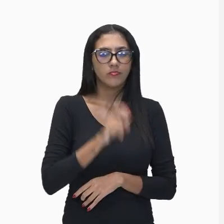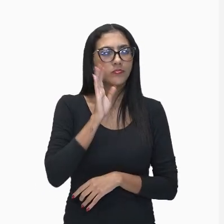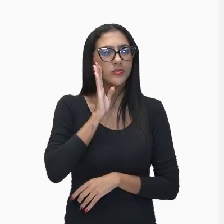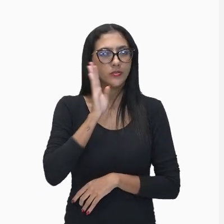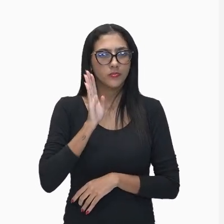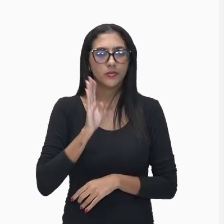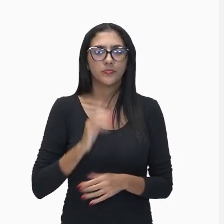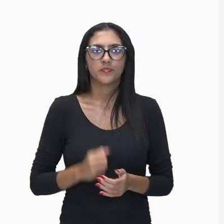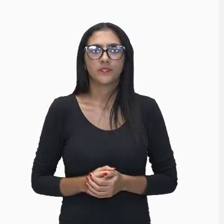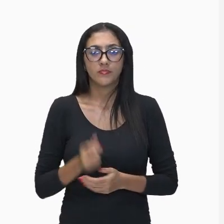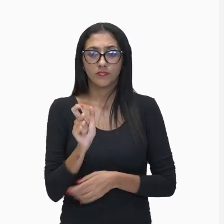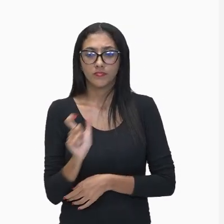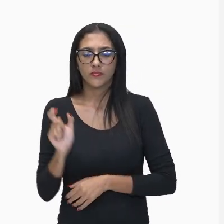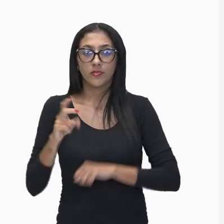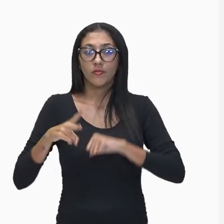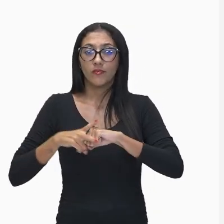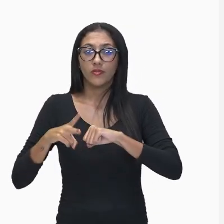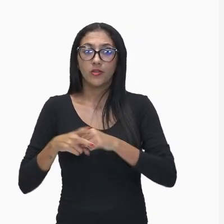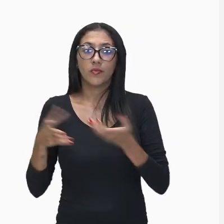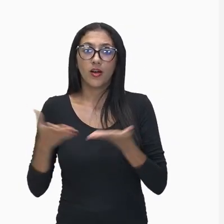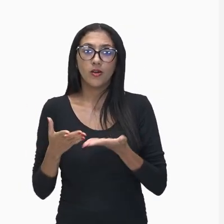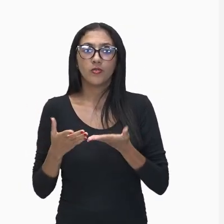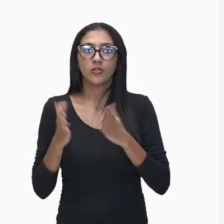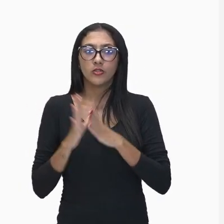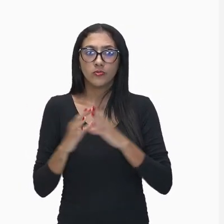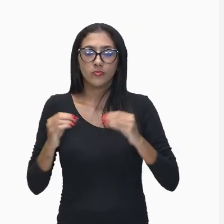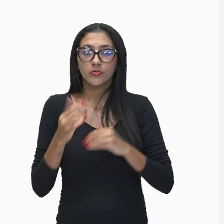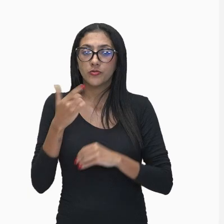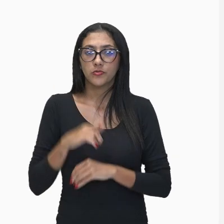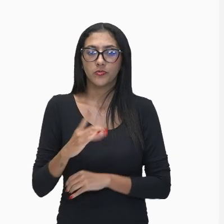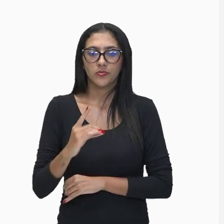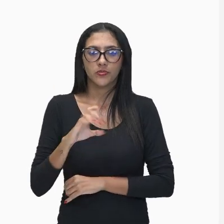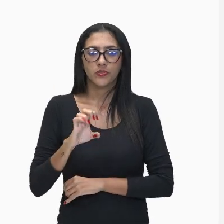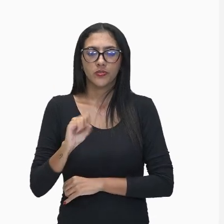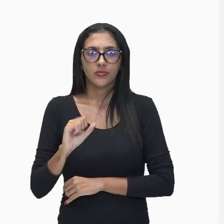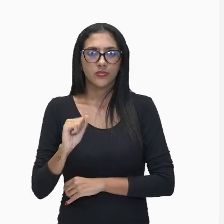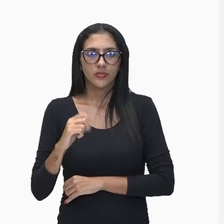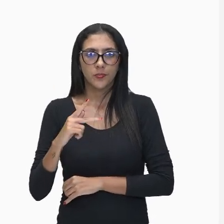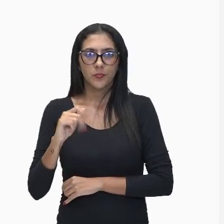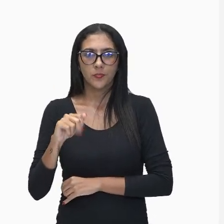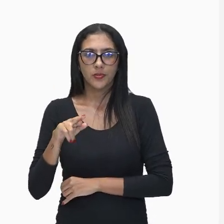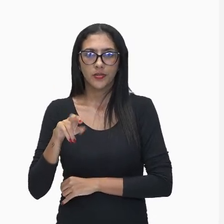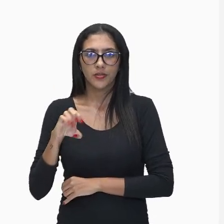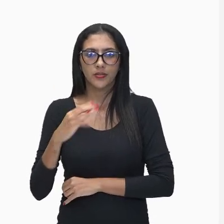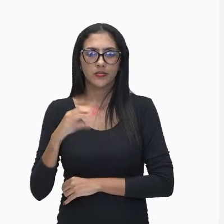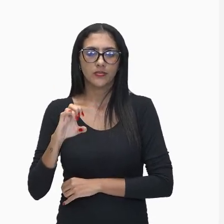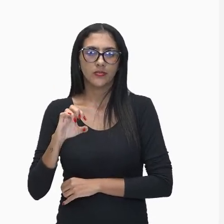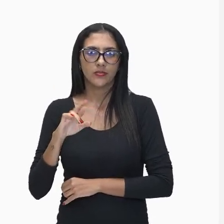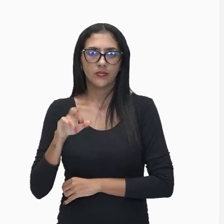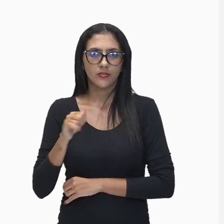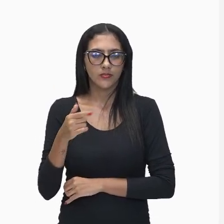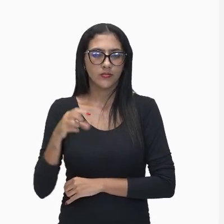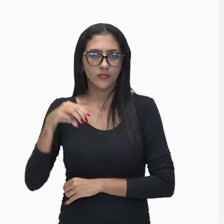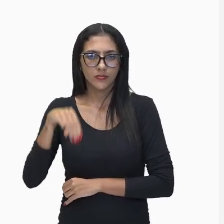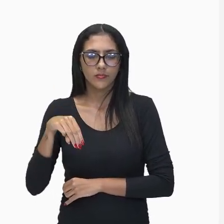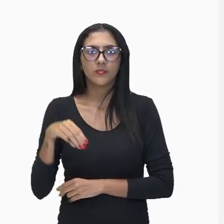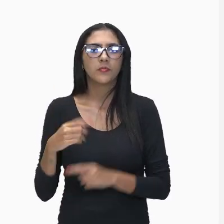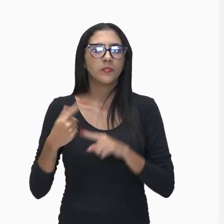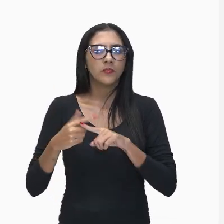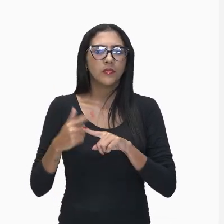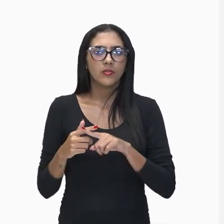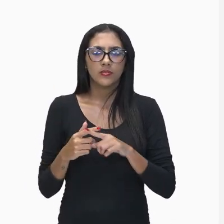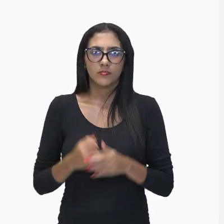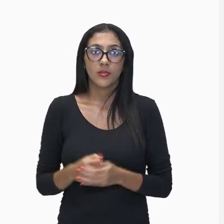o verbo assumiu agora a forma desapareceram na terceira pessoa do plural. Por que ficou na terceira pessoa do plural? A gente